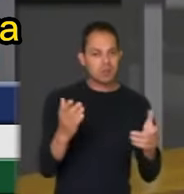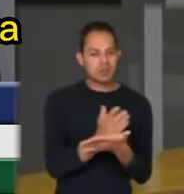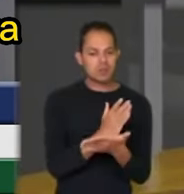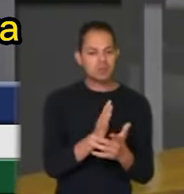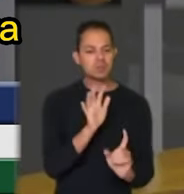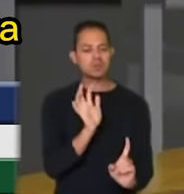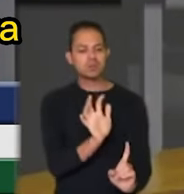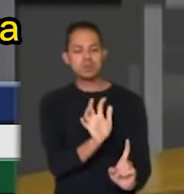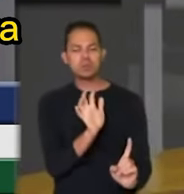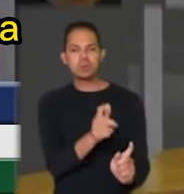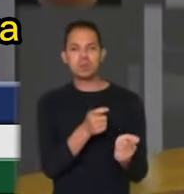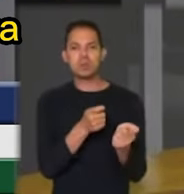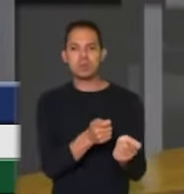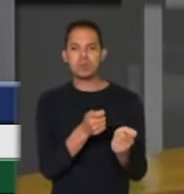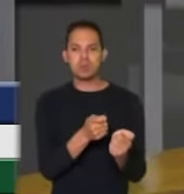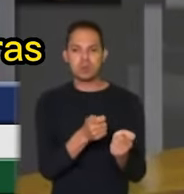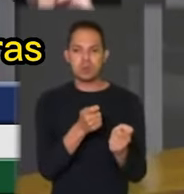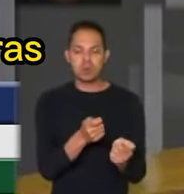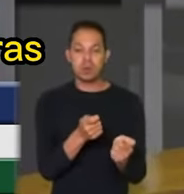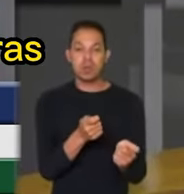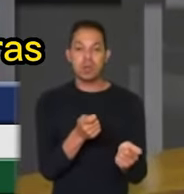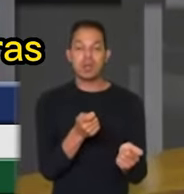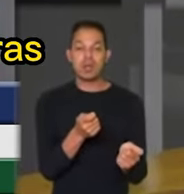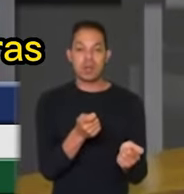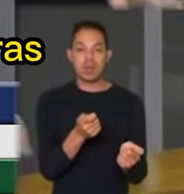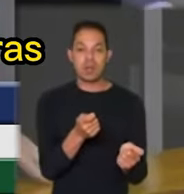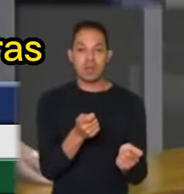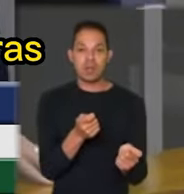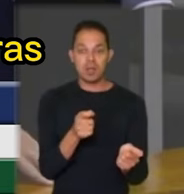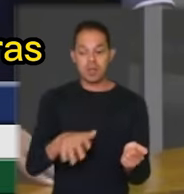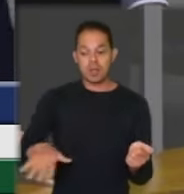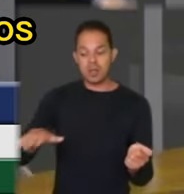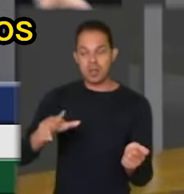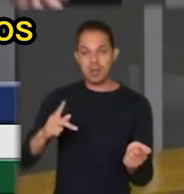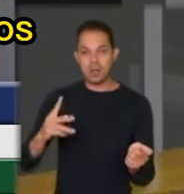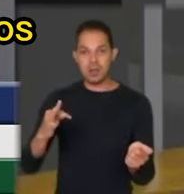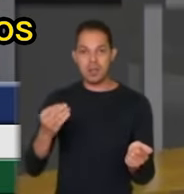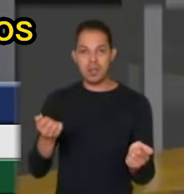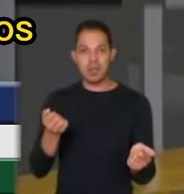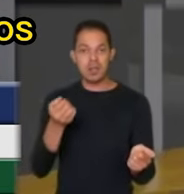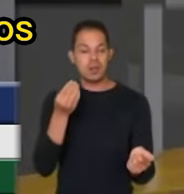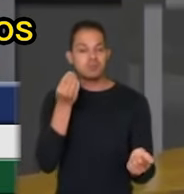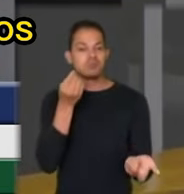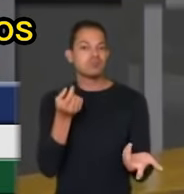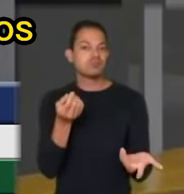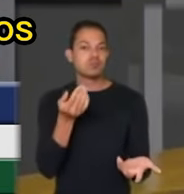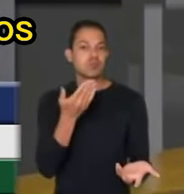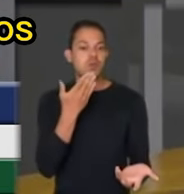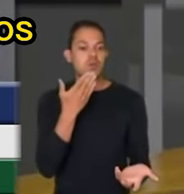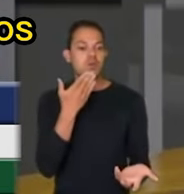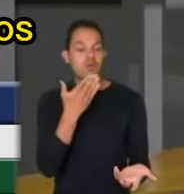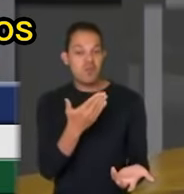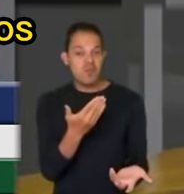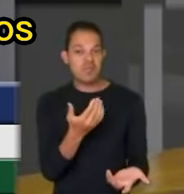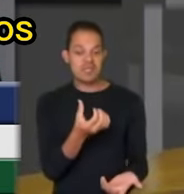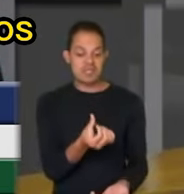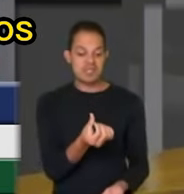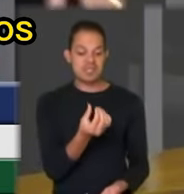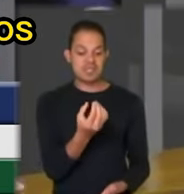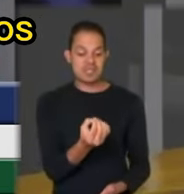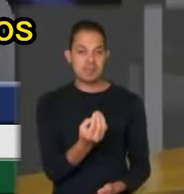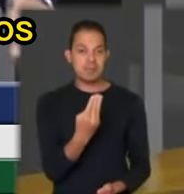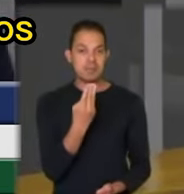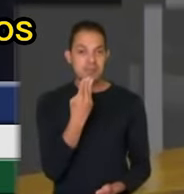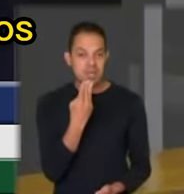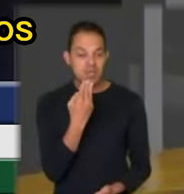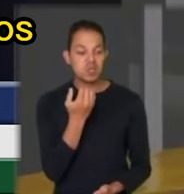de 60 milhões caso retirem as suas assinaturas. Deputados da base e deputados